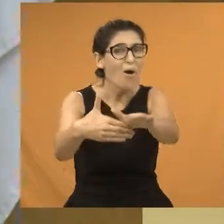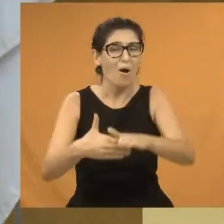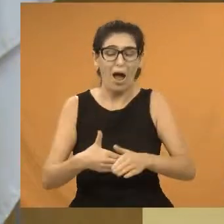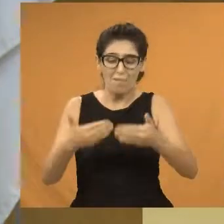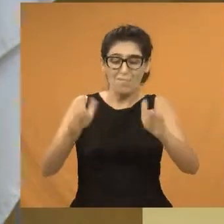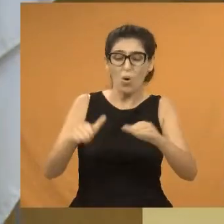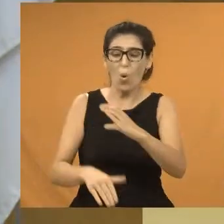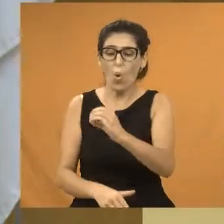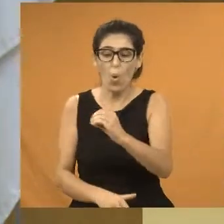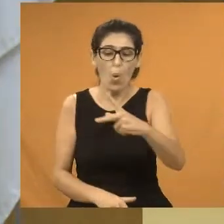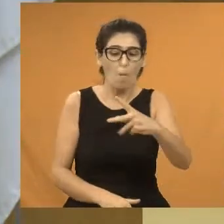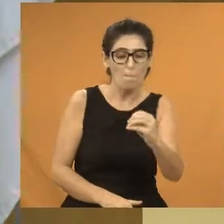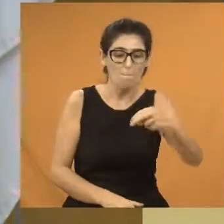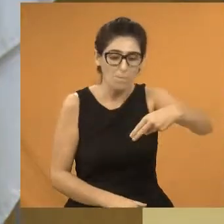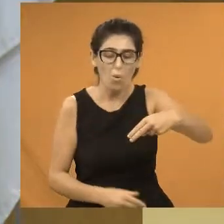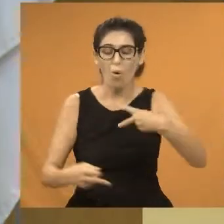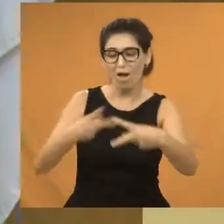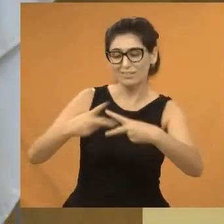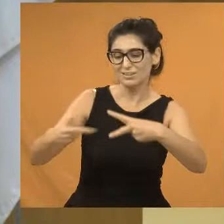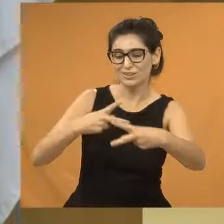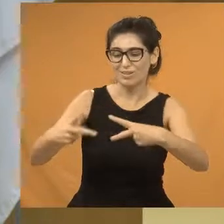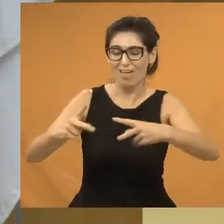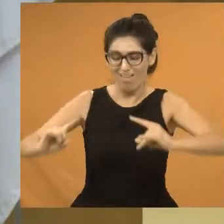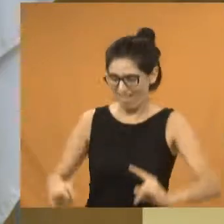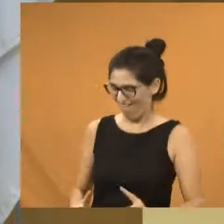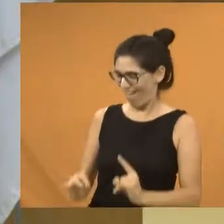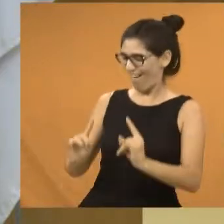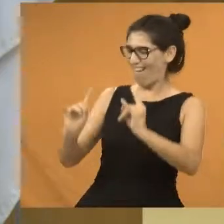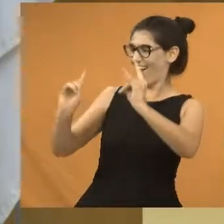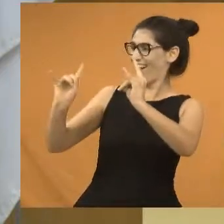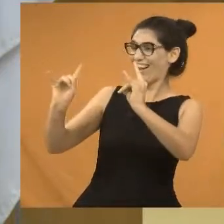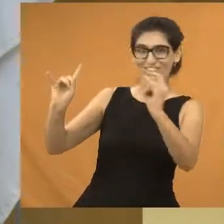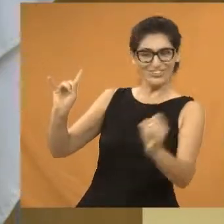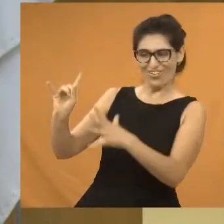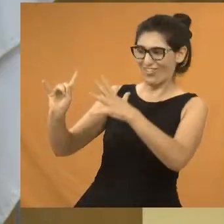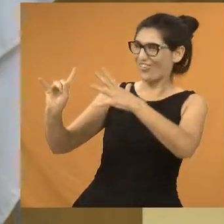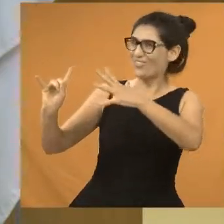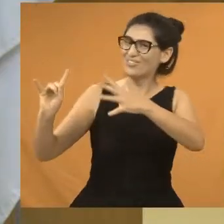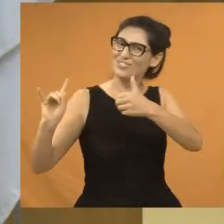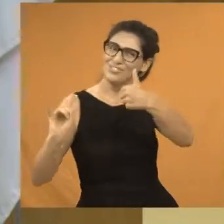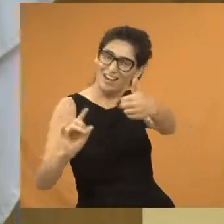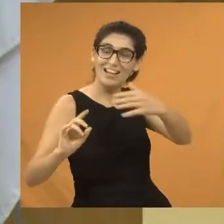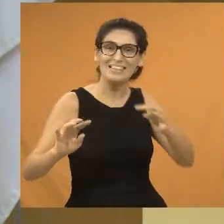Campos. Será um novo prédio, nova tecnologia, contratação